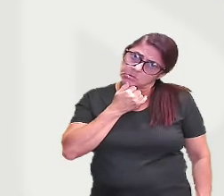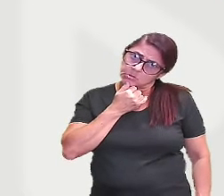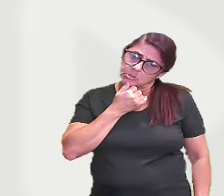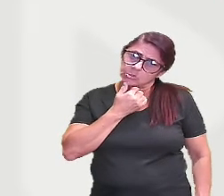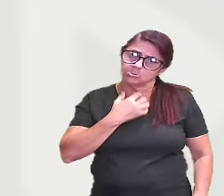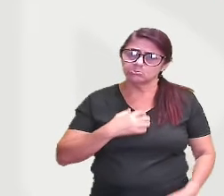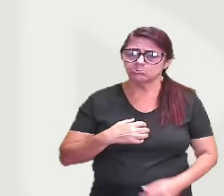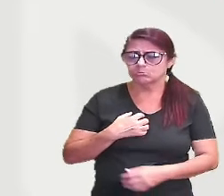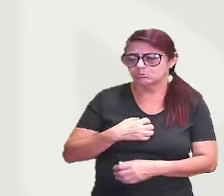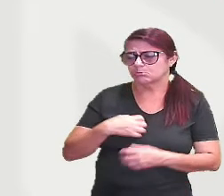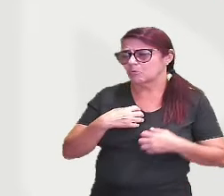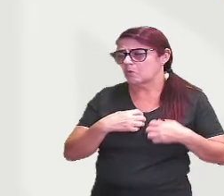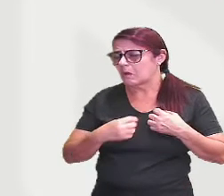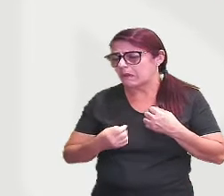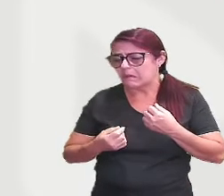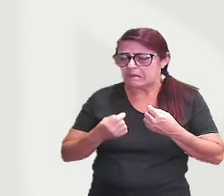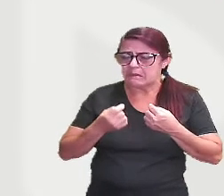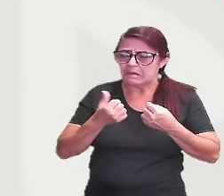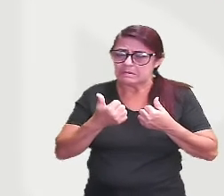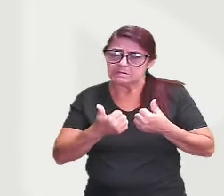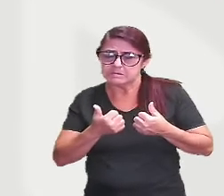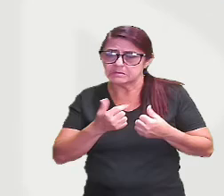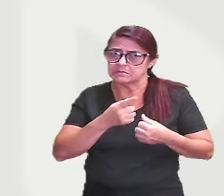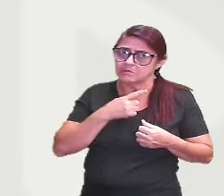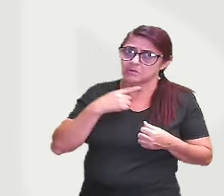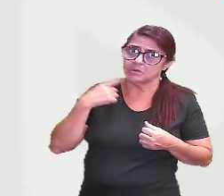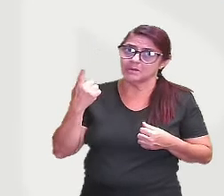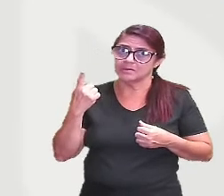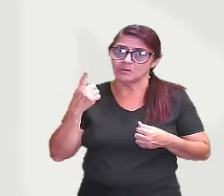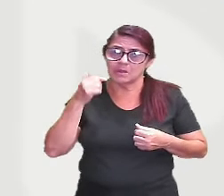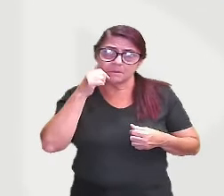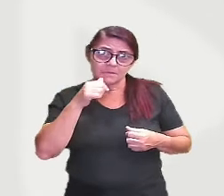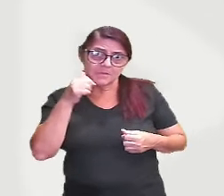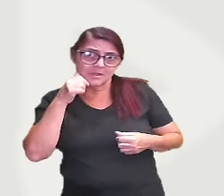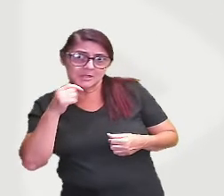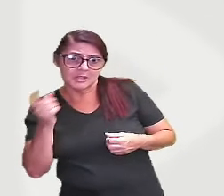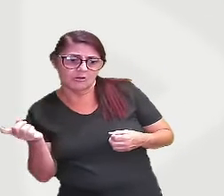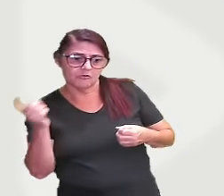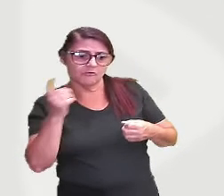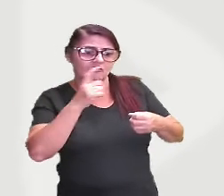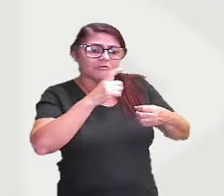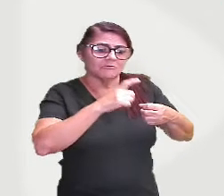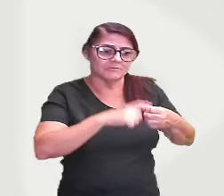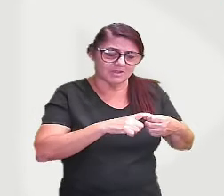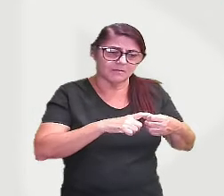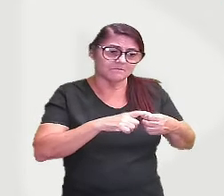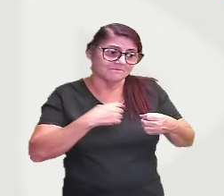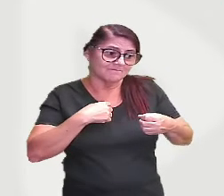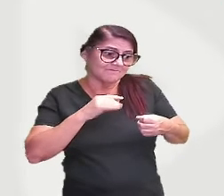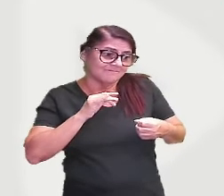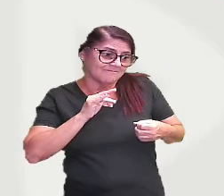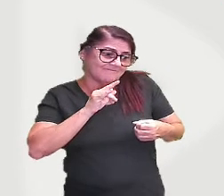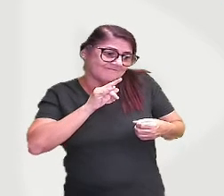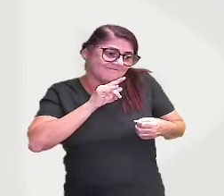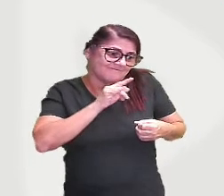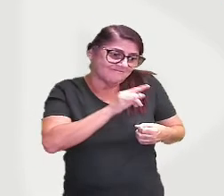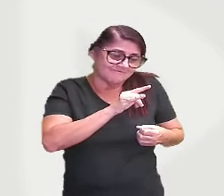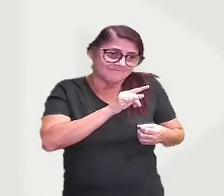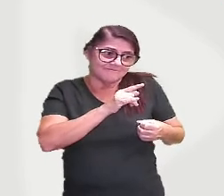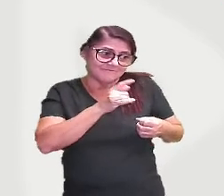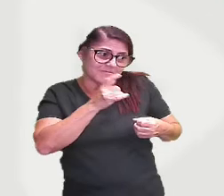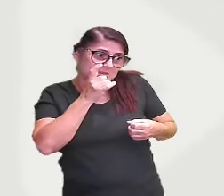quase morrendo. Então, Bela, ao voltar, percebe que seu amor pela fera,